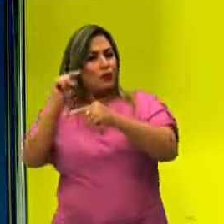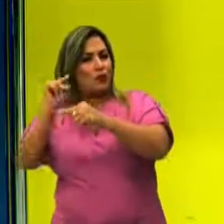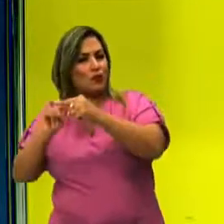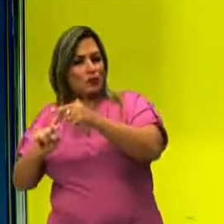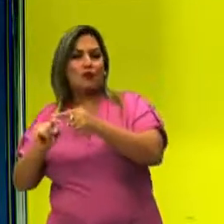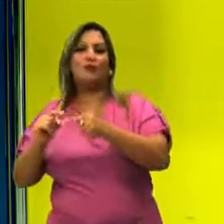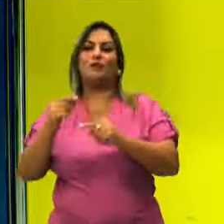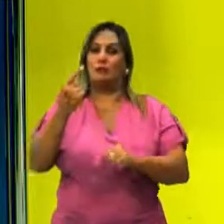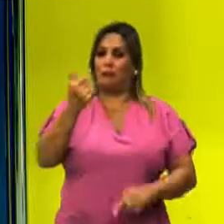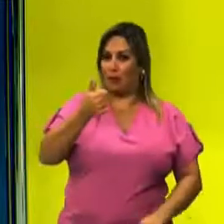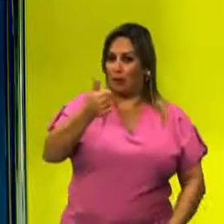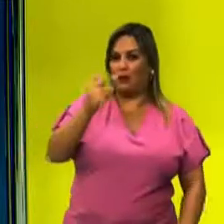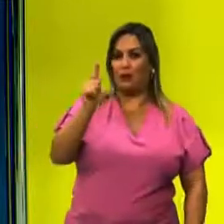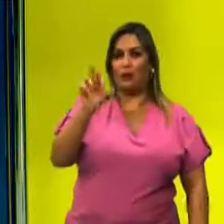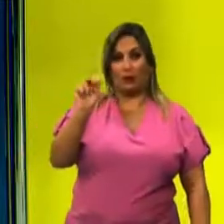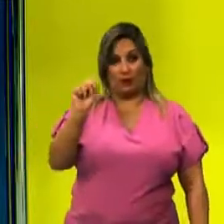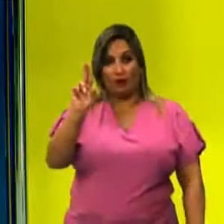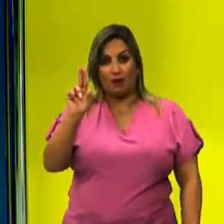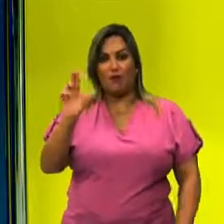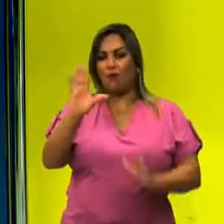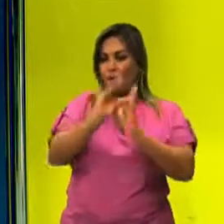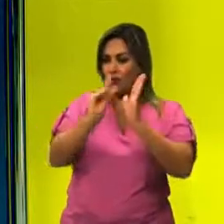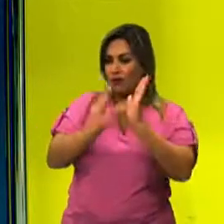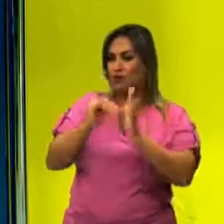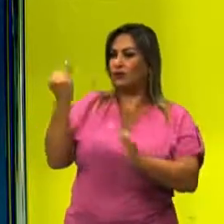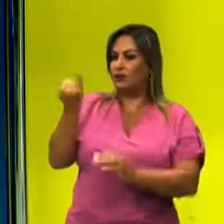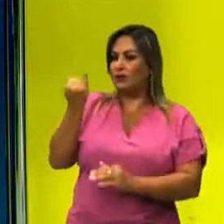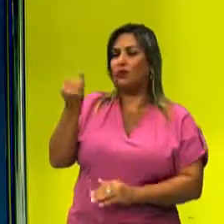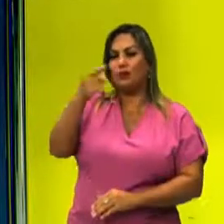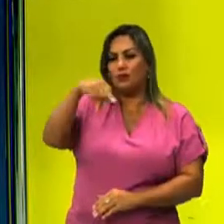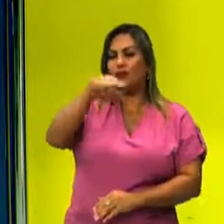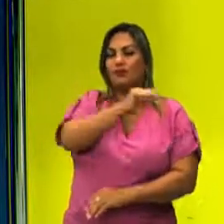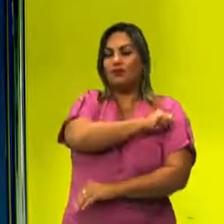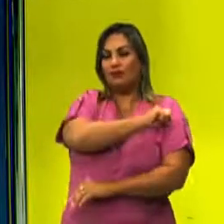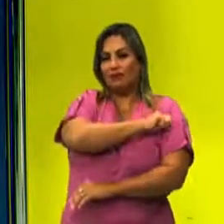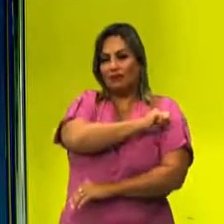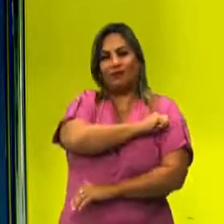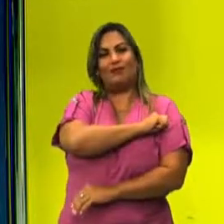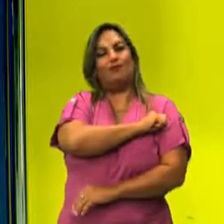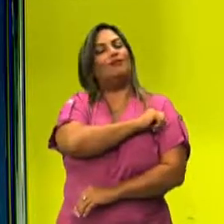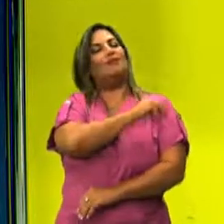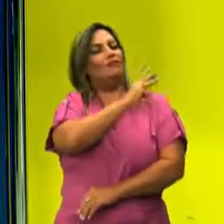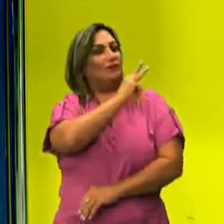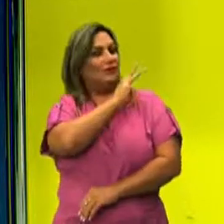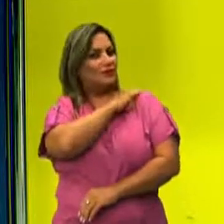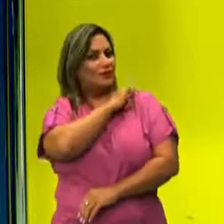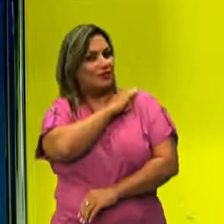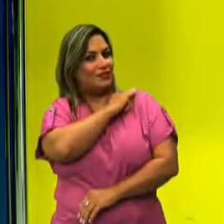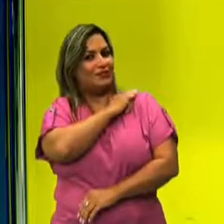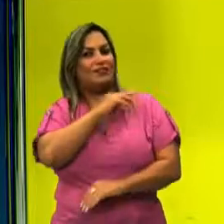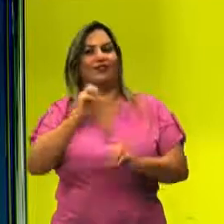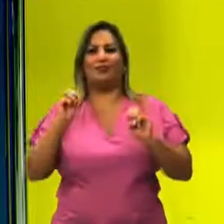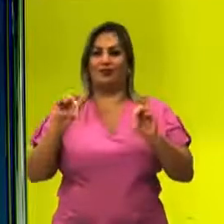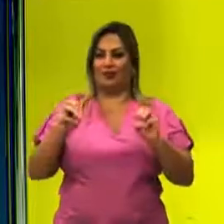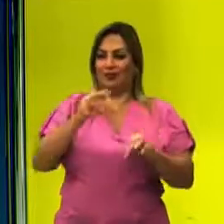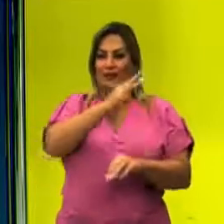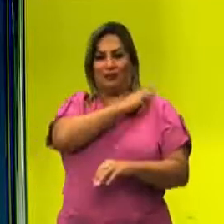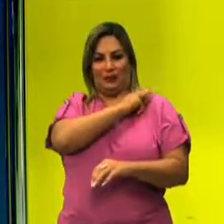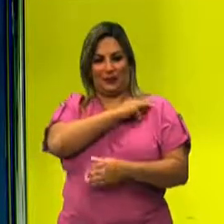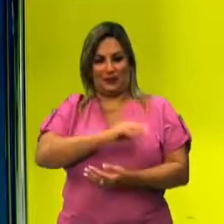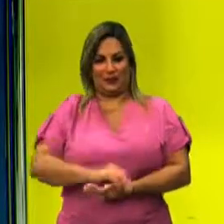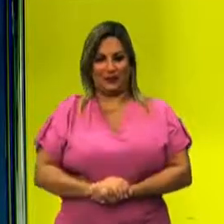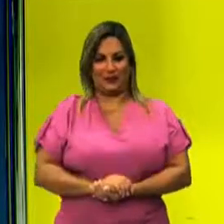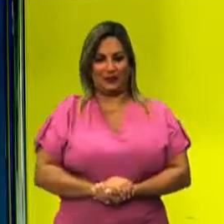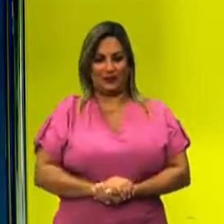do primeiro grau conteúdo importante para vocês estudantes da terceira série